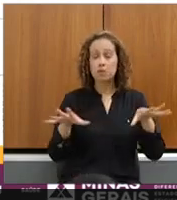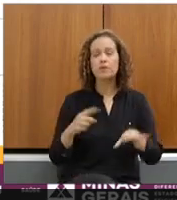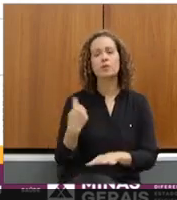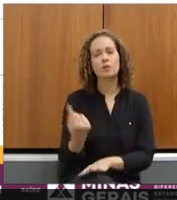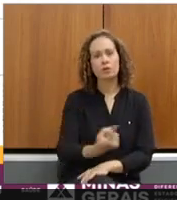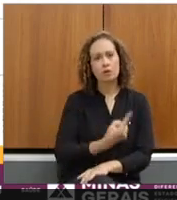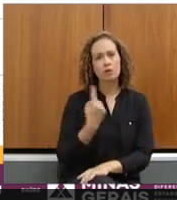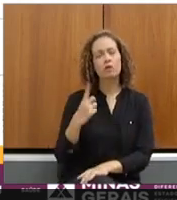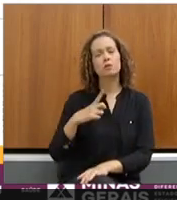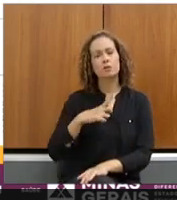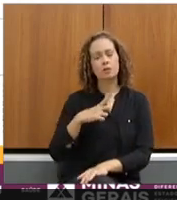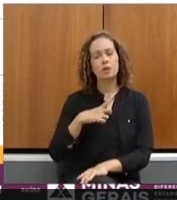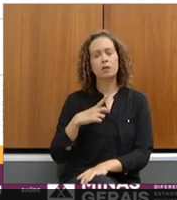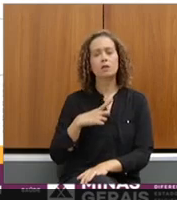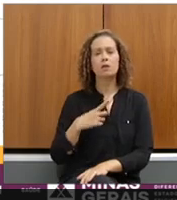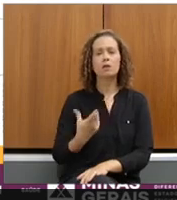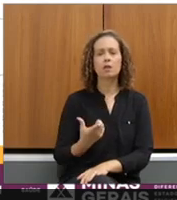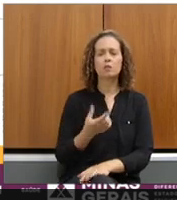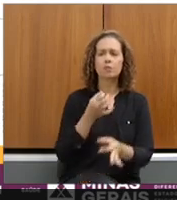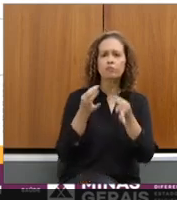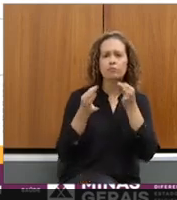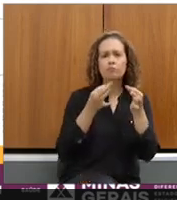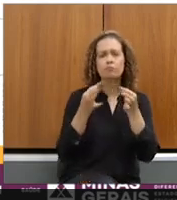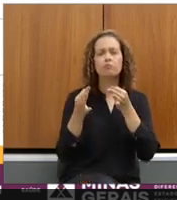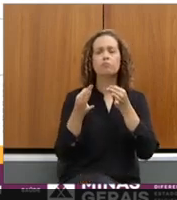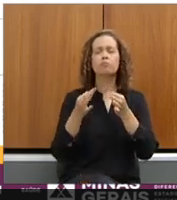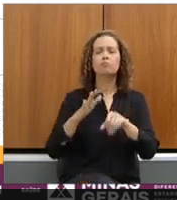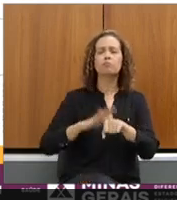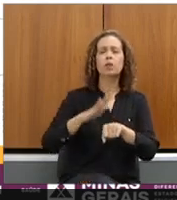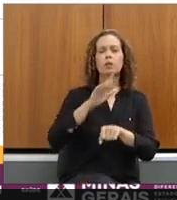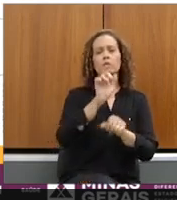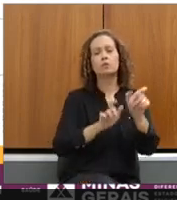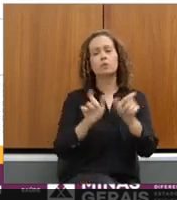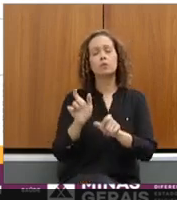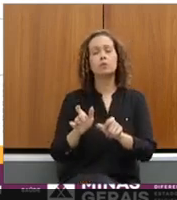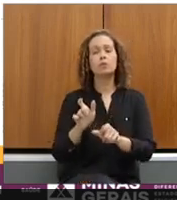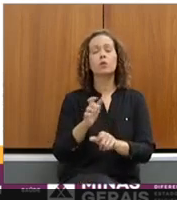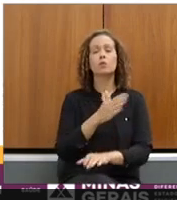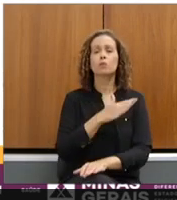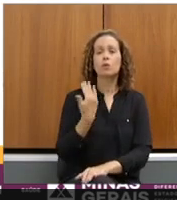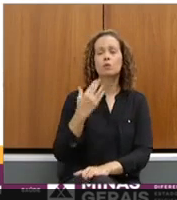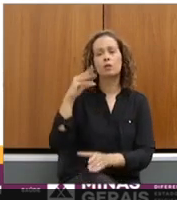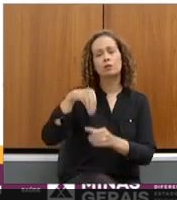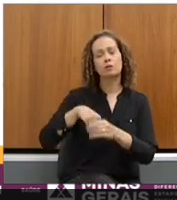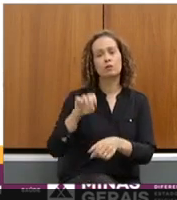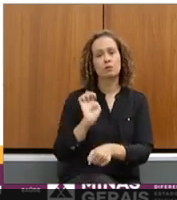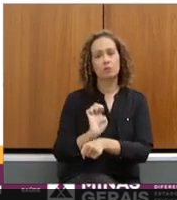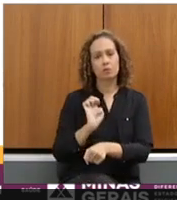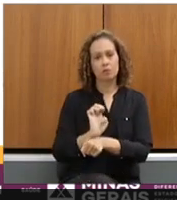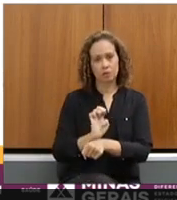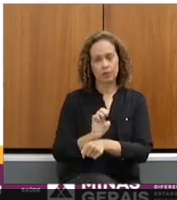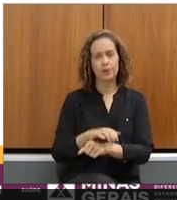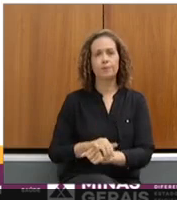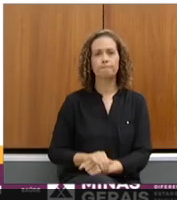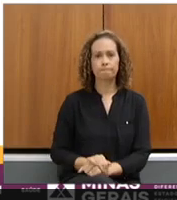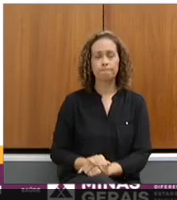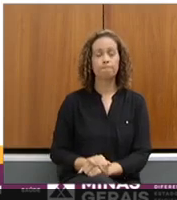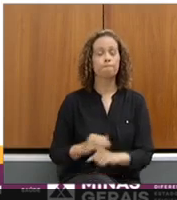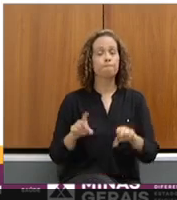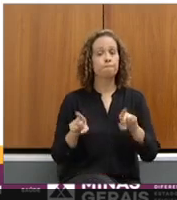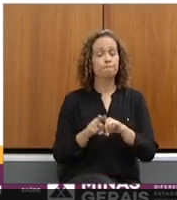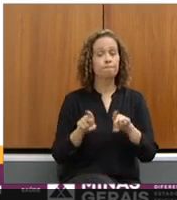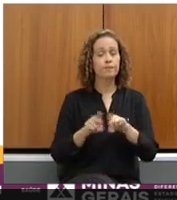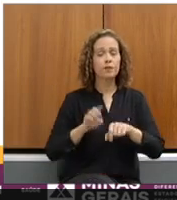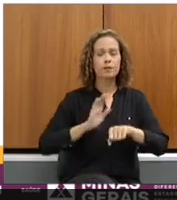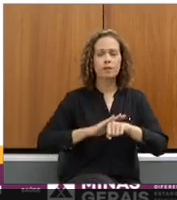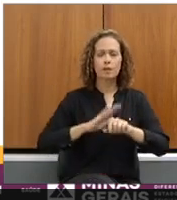que nós teríamos do ponto de vista é de óbitos no estado em relação a